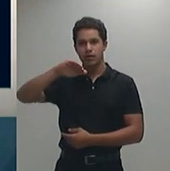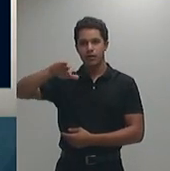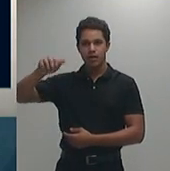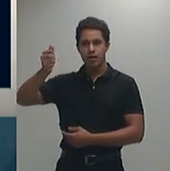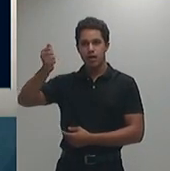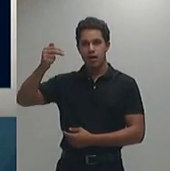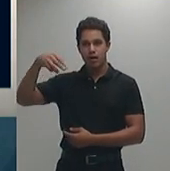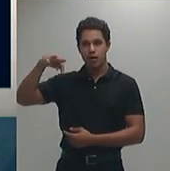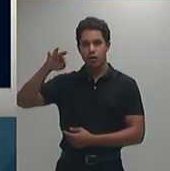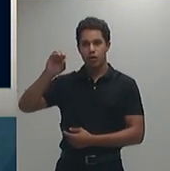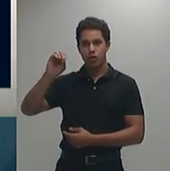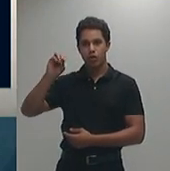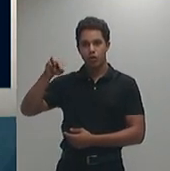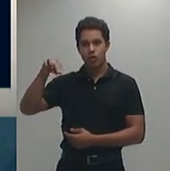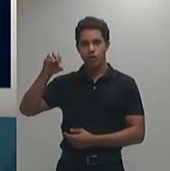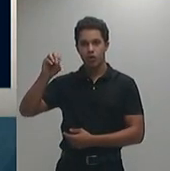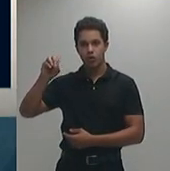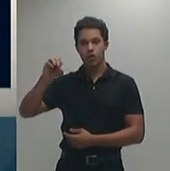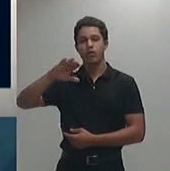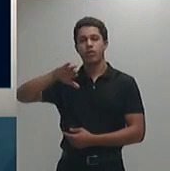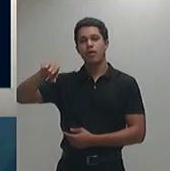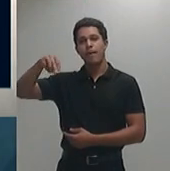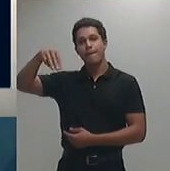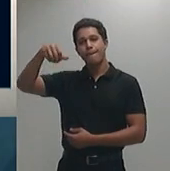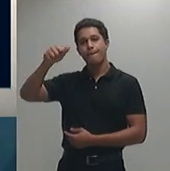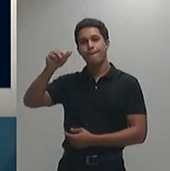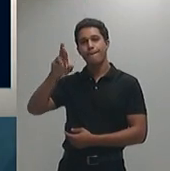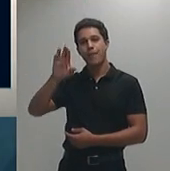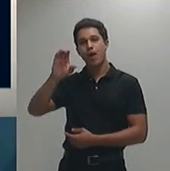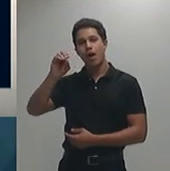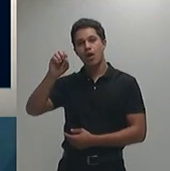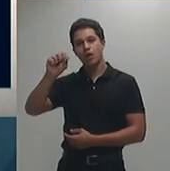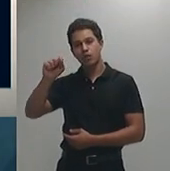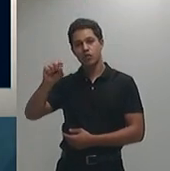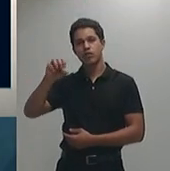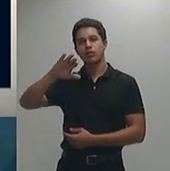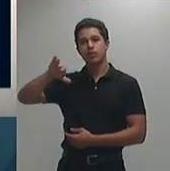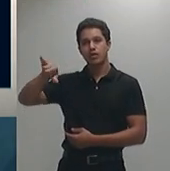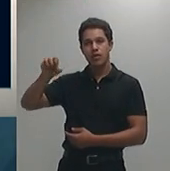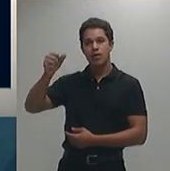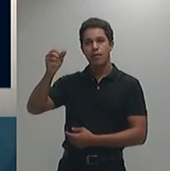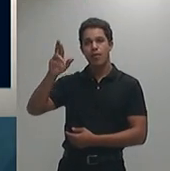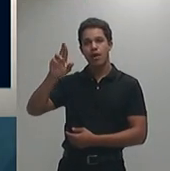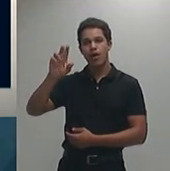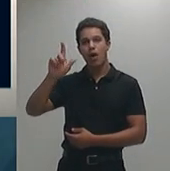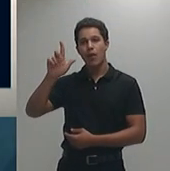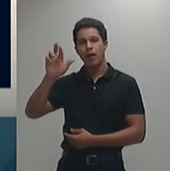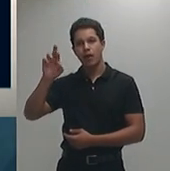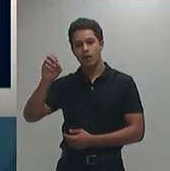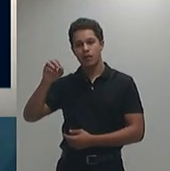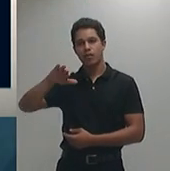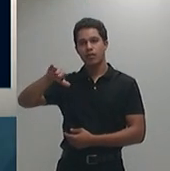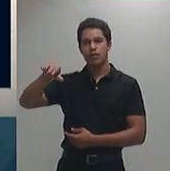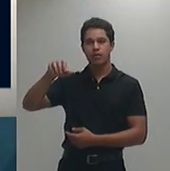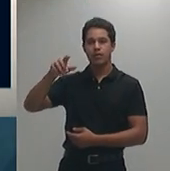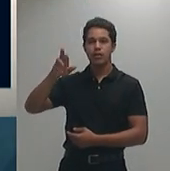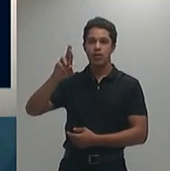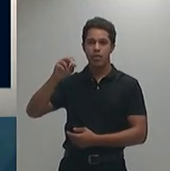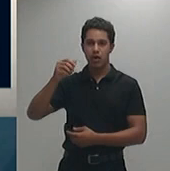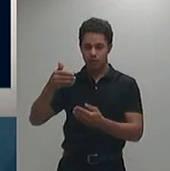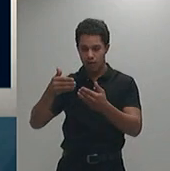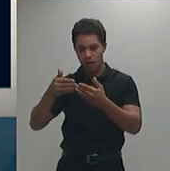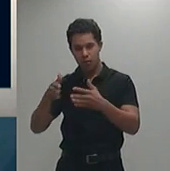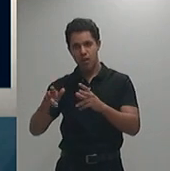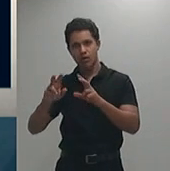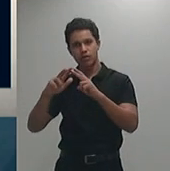Bôas Cueva Marco buzzi Marco Aurélio bellizze e Moura Ribeiro foi aberta a sessão presidiu a sessão